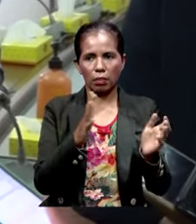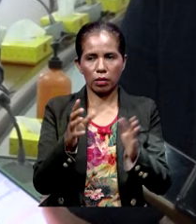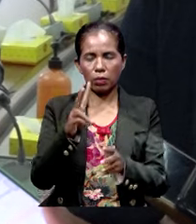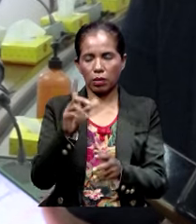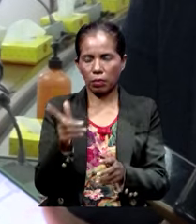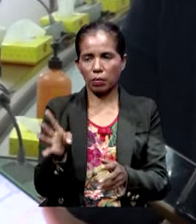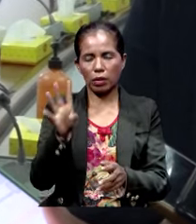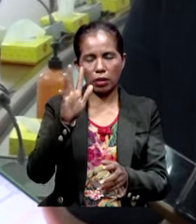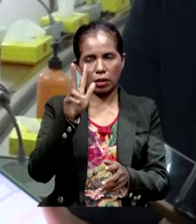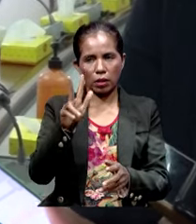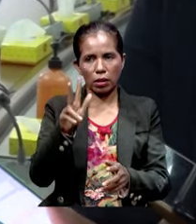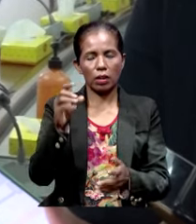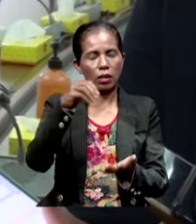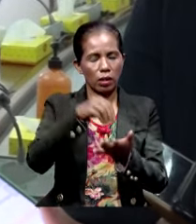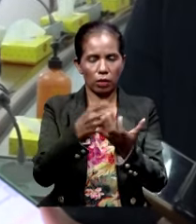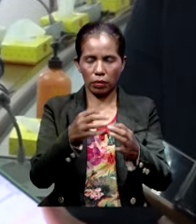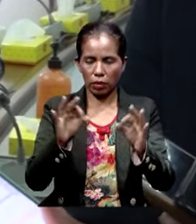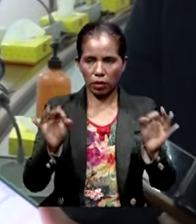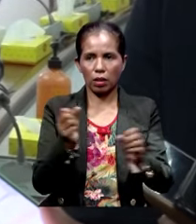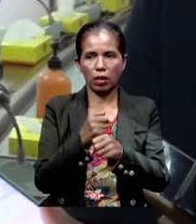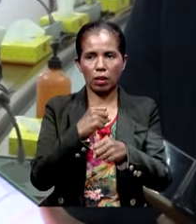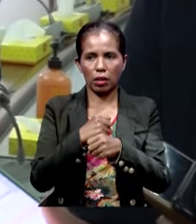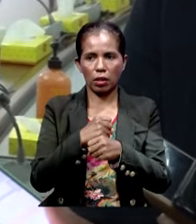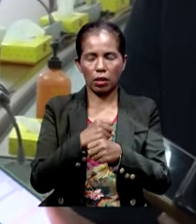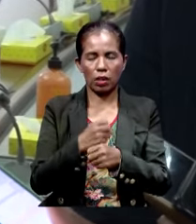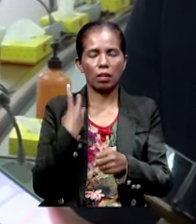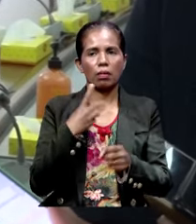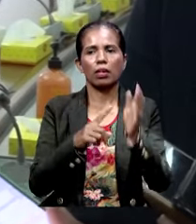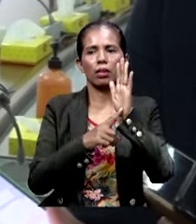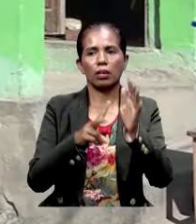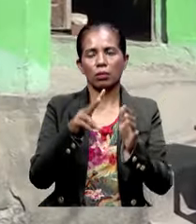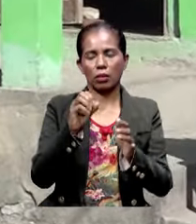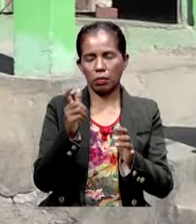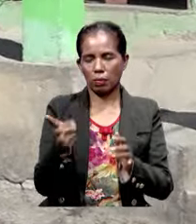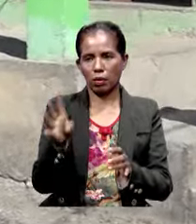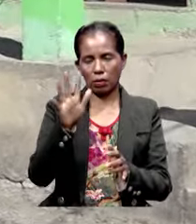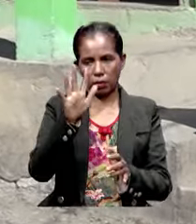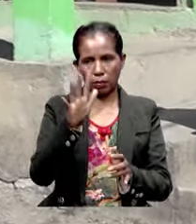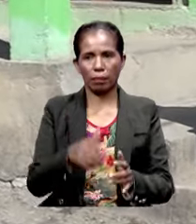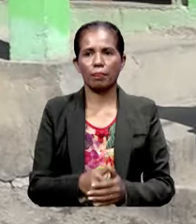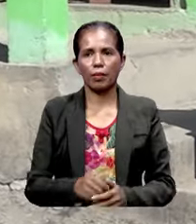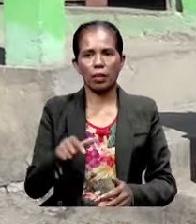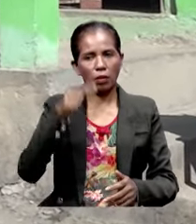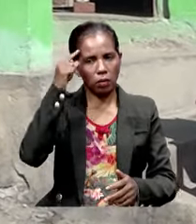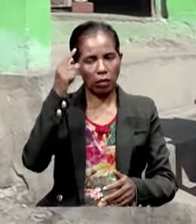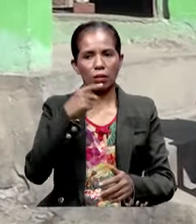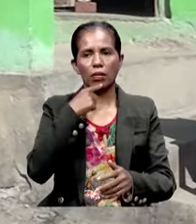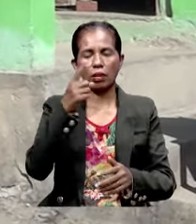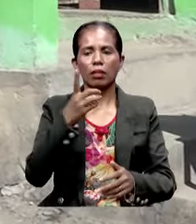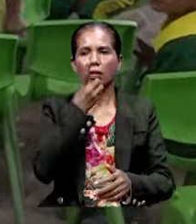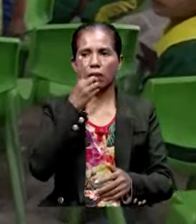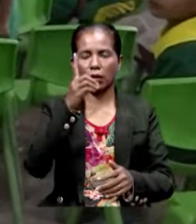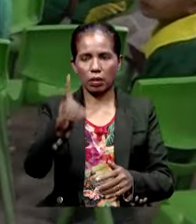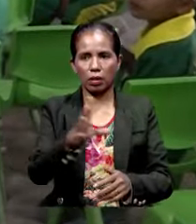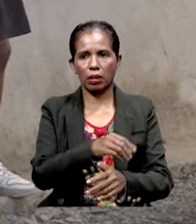2023, e momento nem submete a tiona, se halo conceito nem se aplica em 2025. Antes nem governante nem moço declarou na cata,